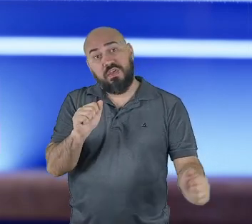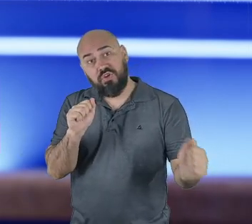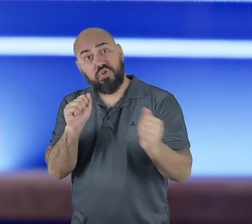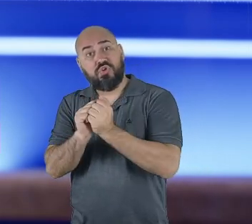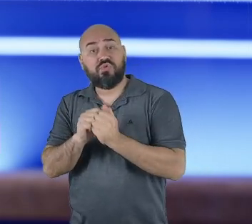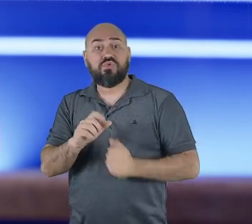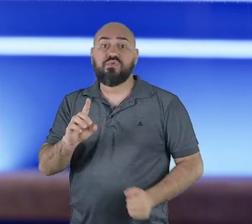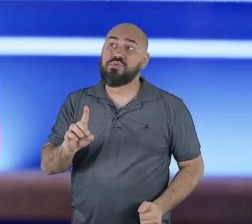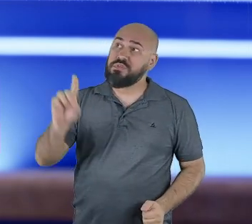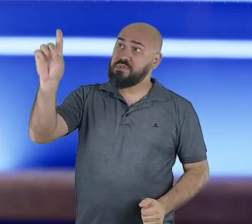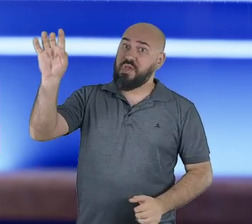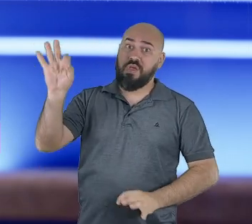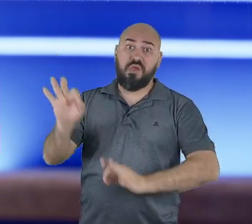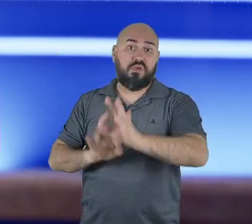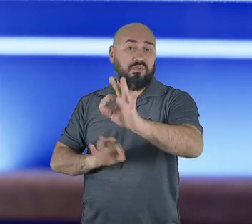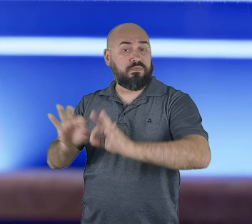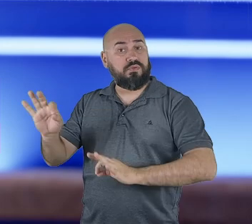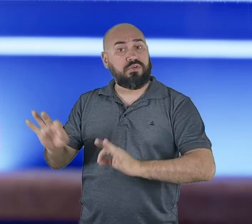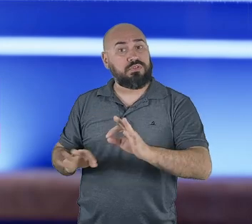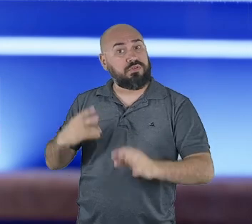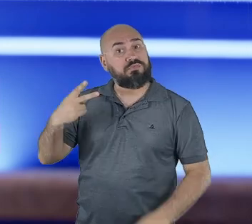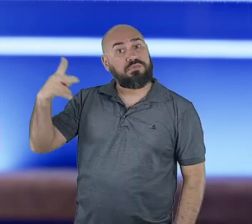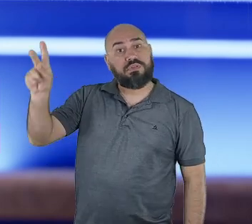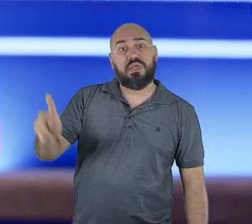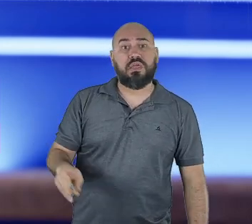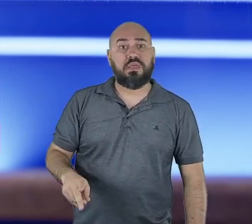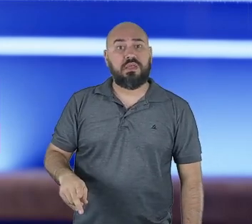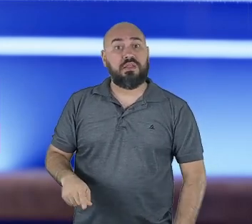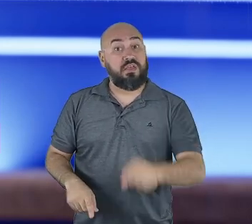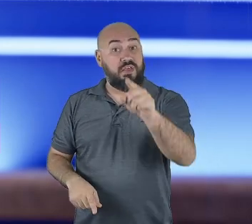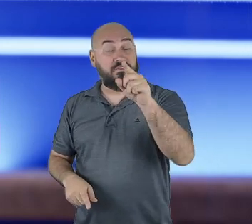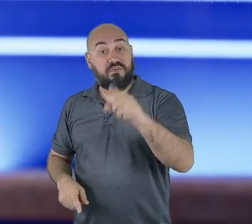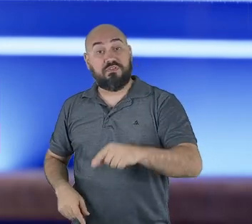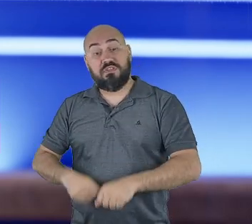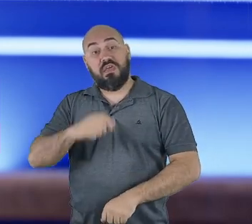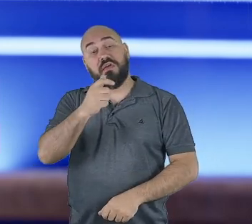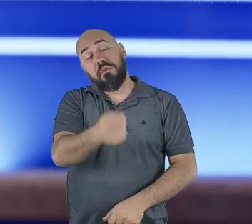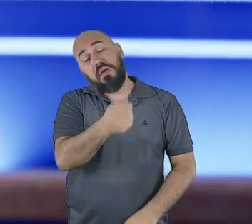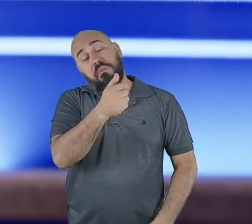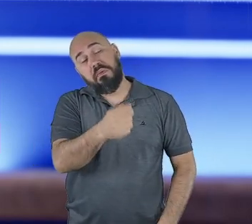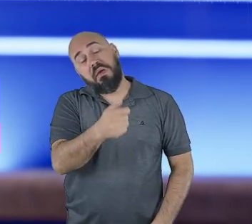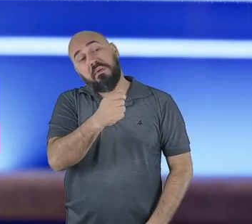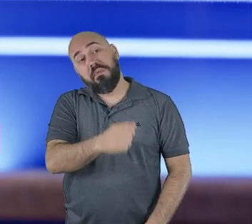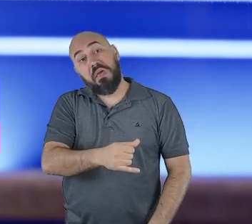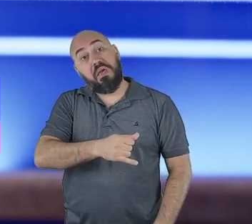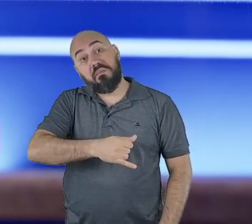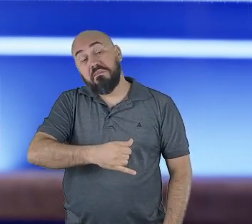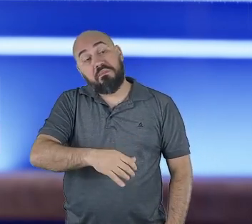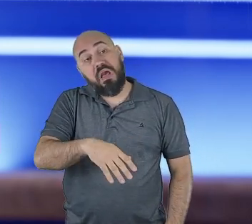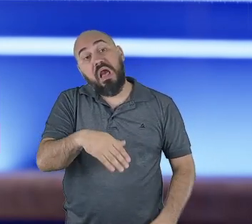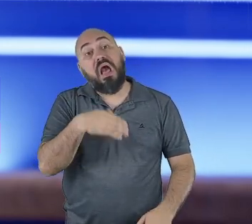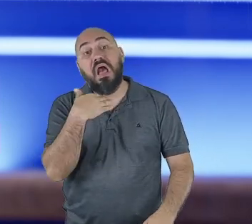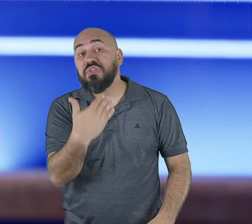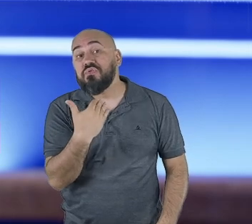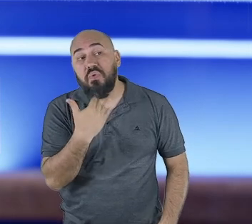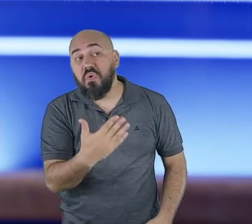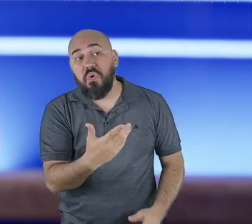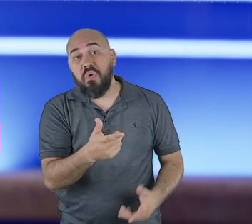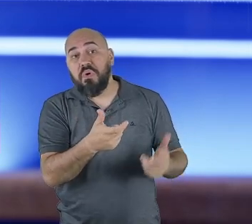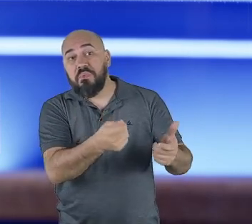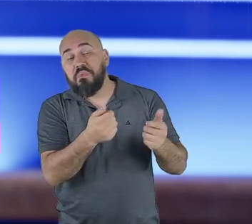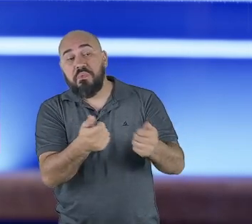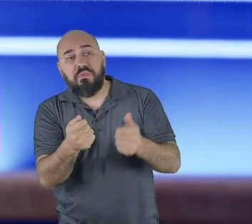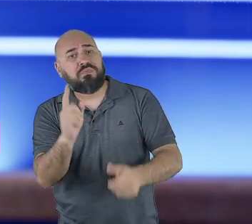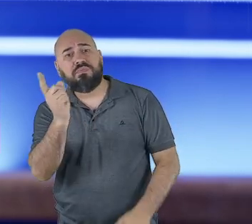é parte do plano de Deus. Digo mais, você não parou na TV Novo Tempo, na Rádio Novo Tempo ou nesse vídeo